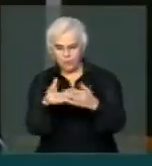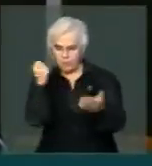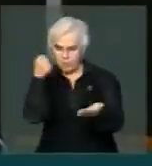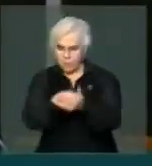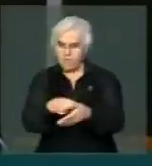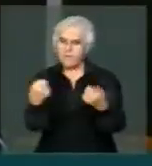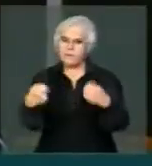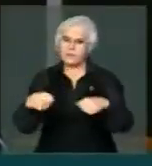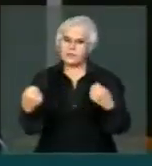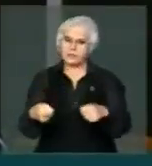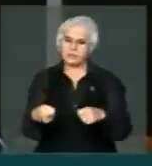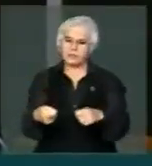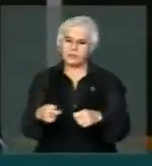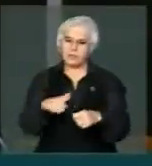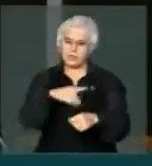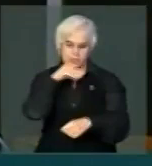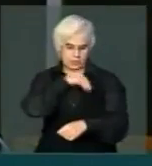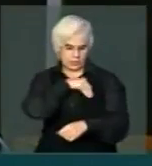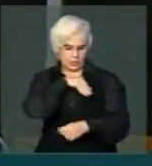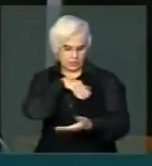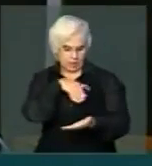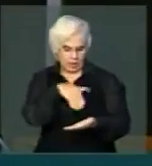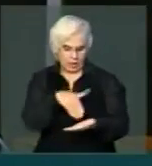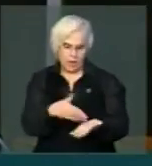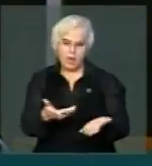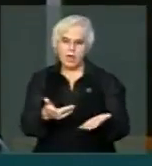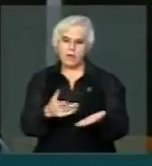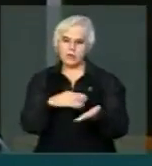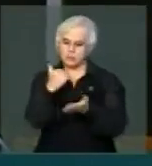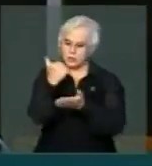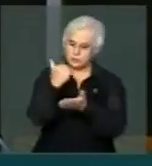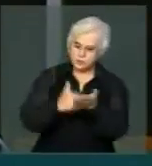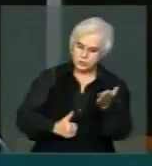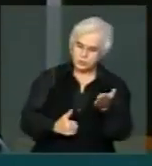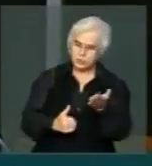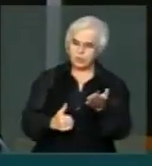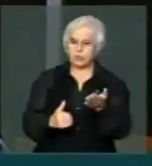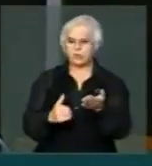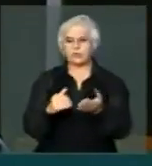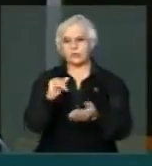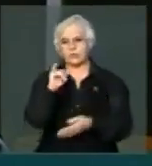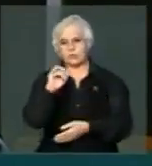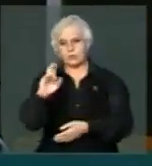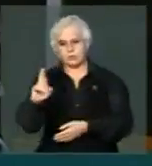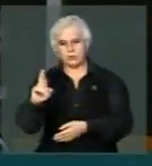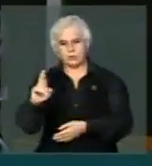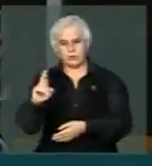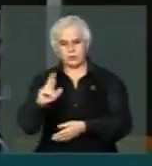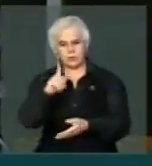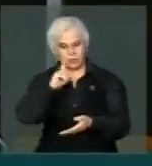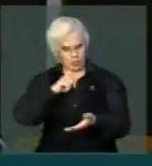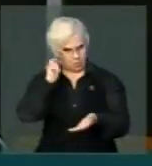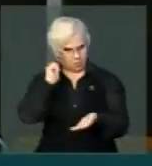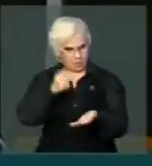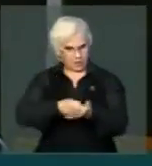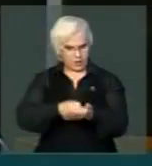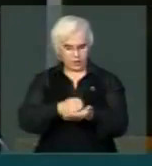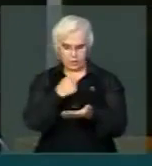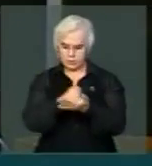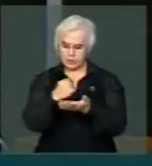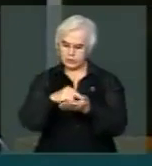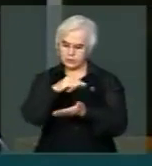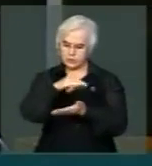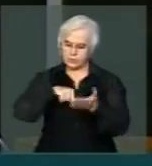pagar. Ele é assalariado, ele é descontado no olerite, no imposto de renda, ele tem que pagar na carteira